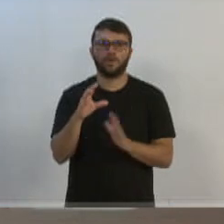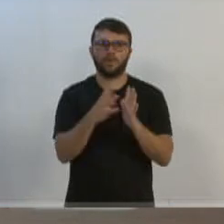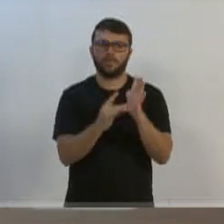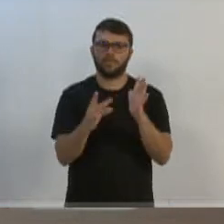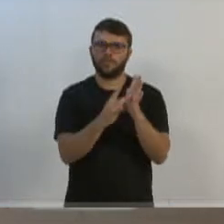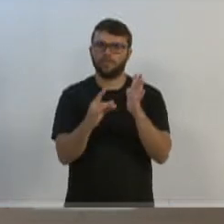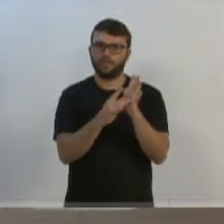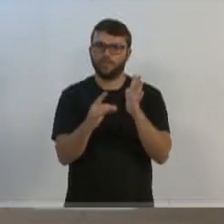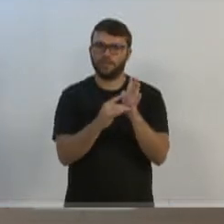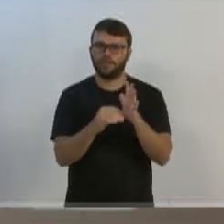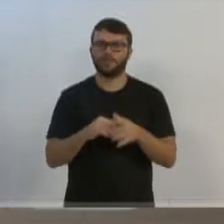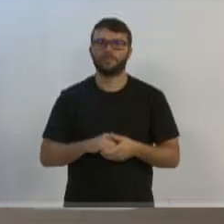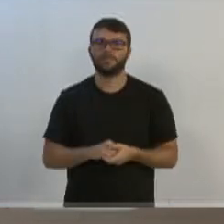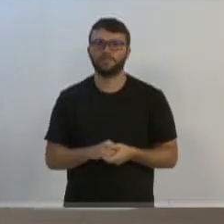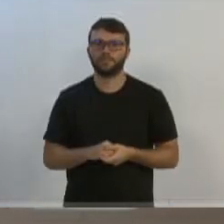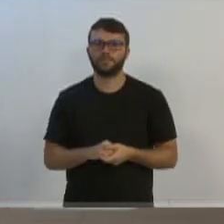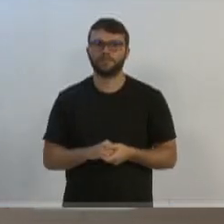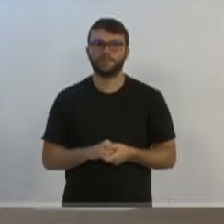lotes.